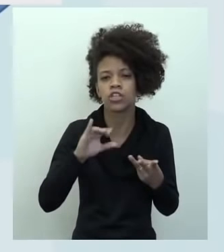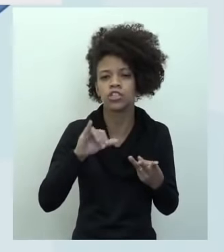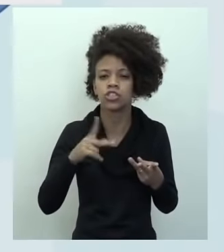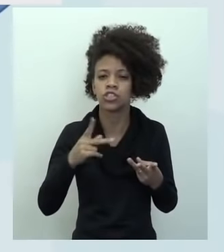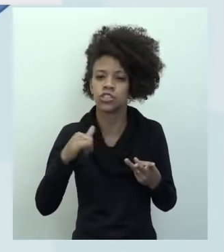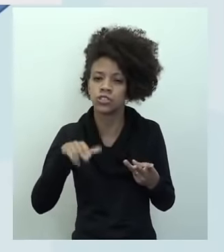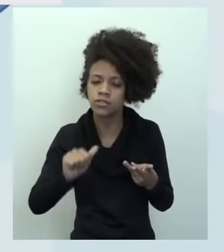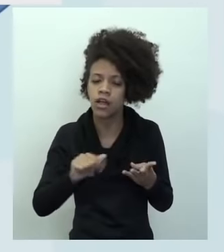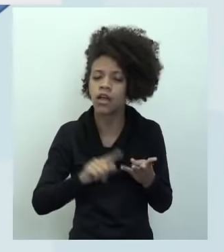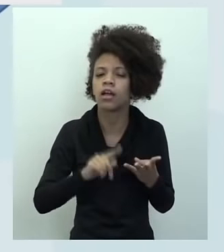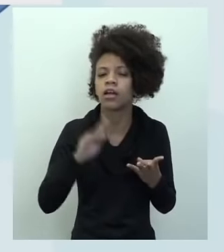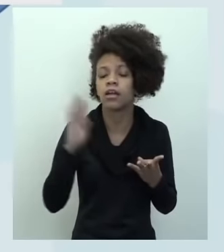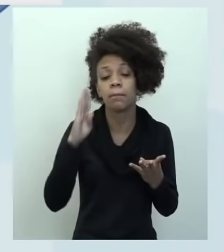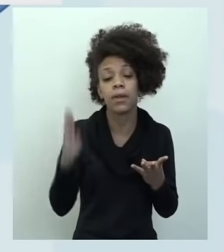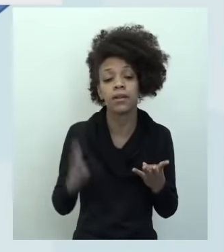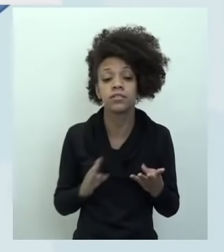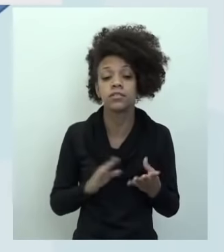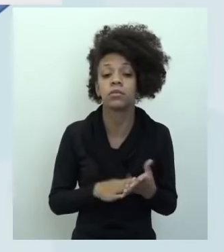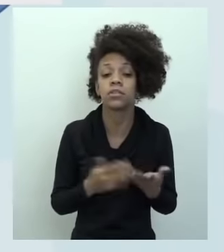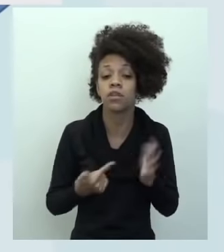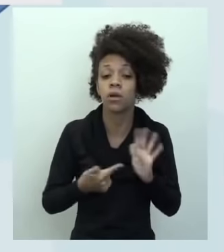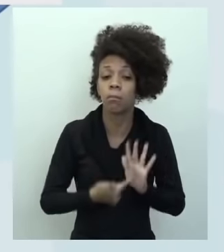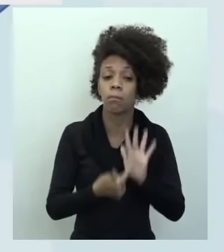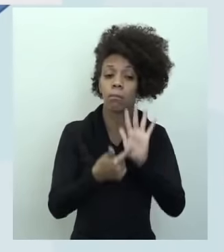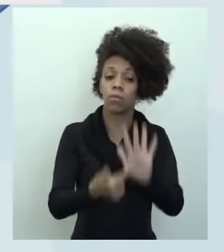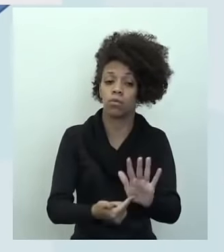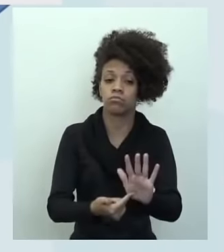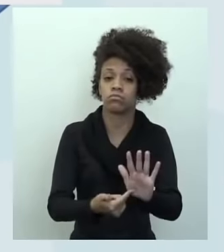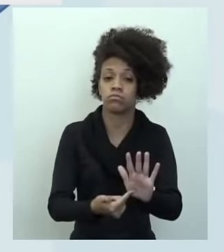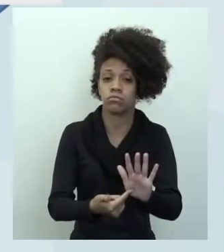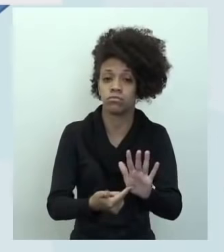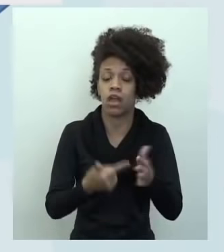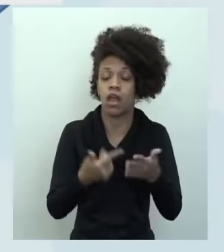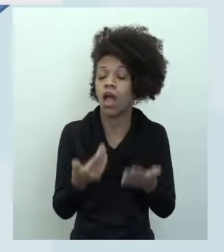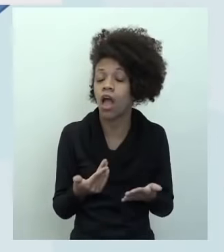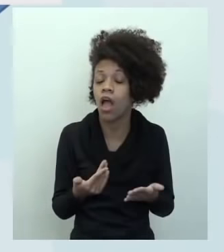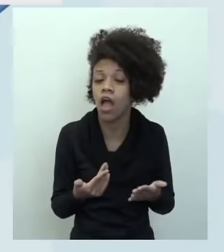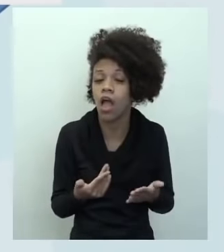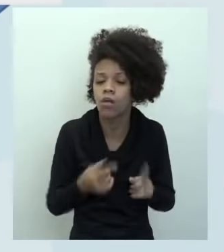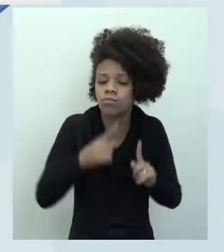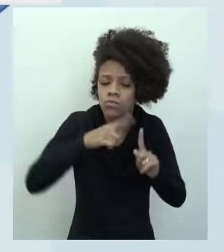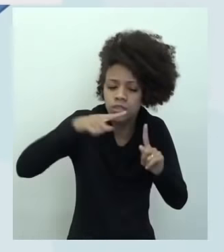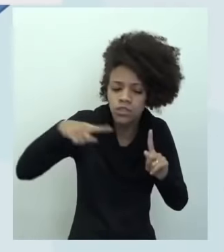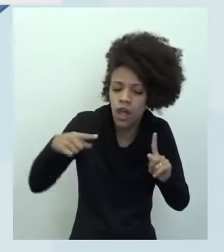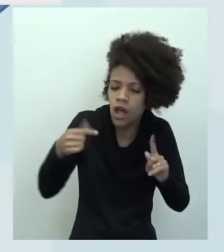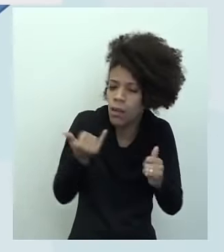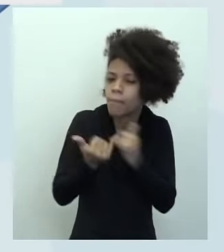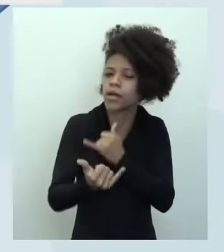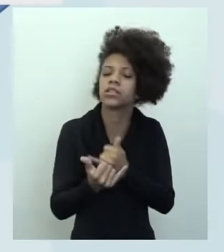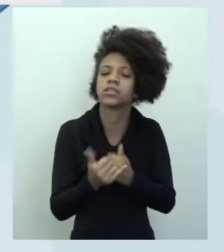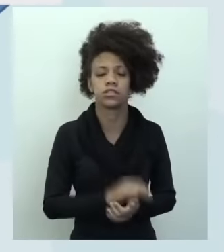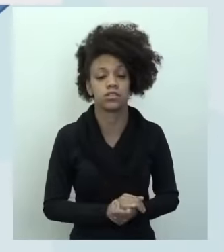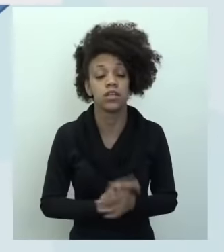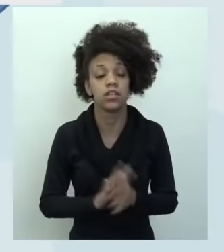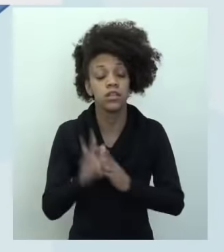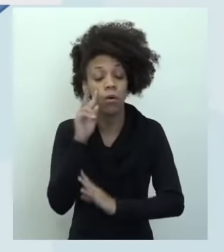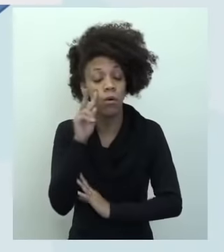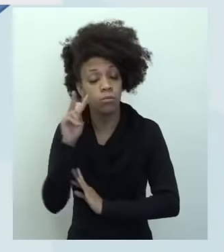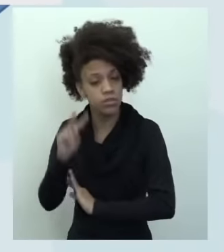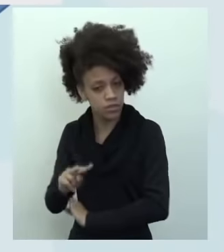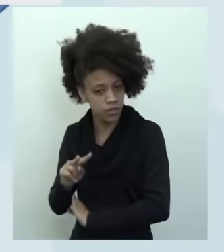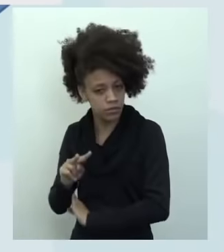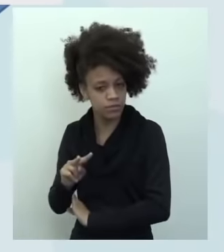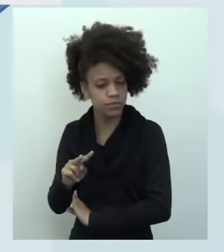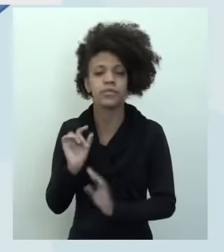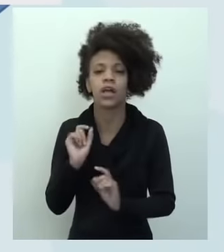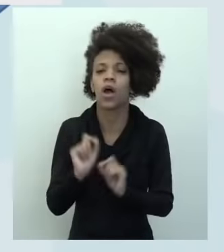traz exatamente um sistema de escala bem parecido com esse que nós acabamos de ver. Então observem aí. Primeira